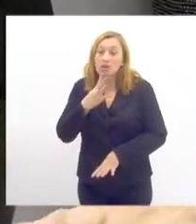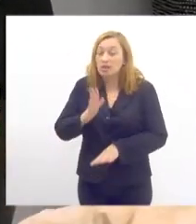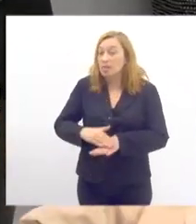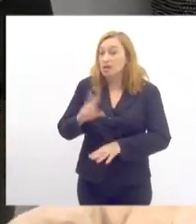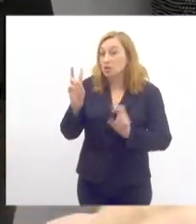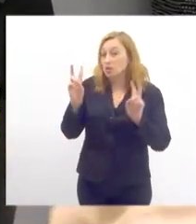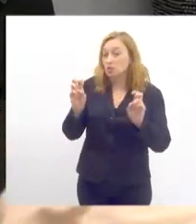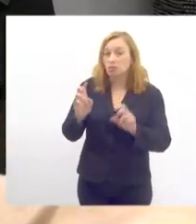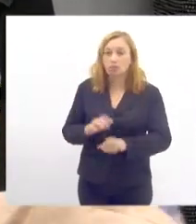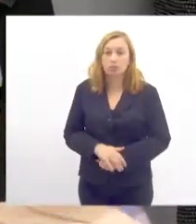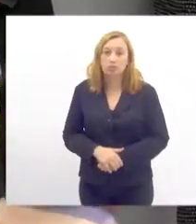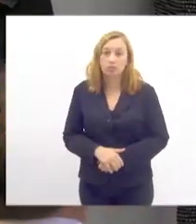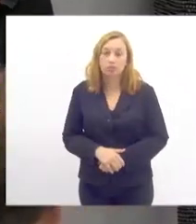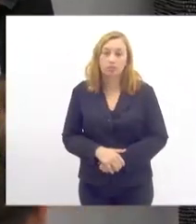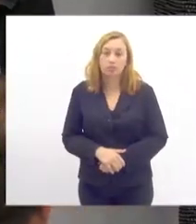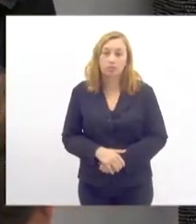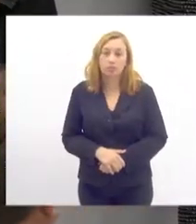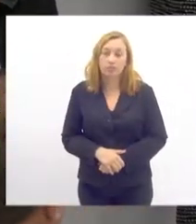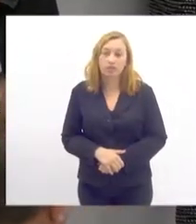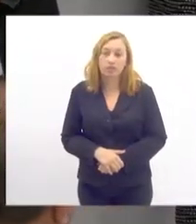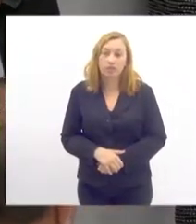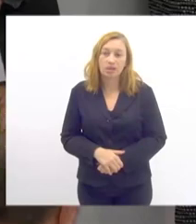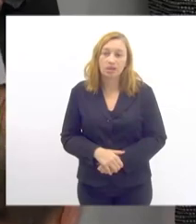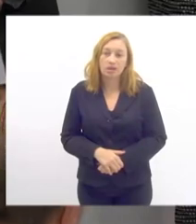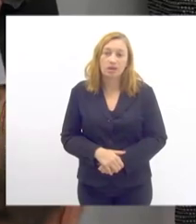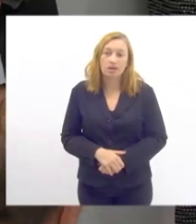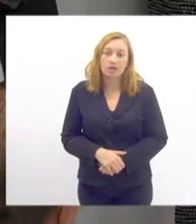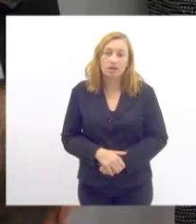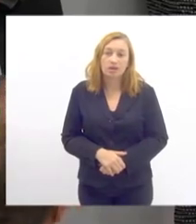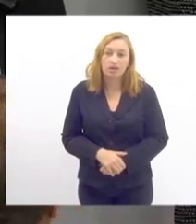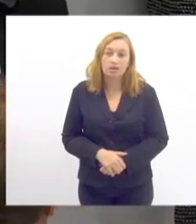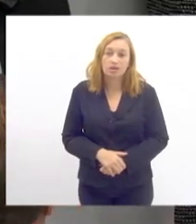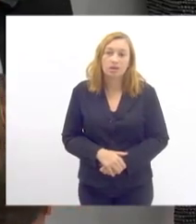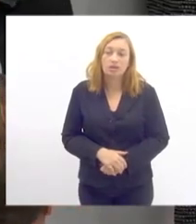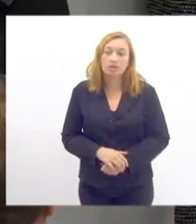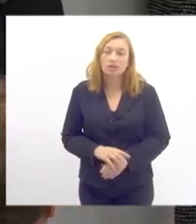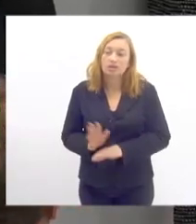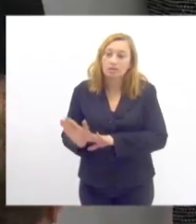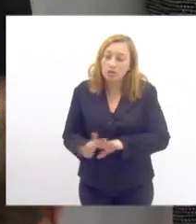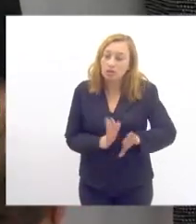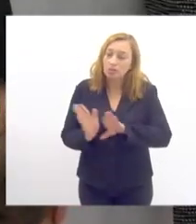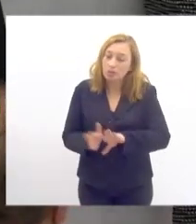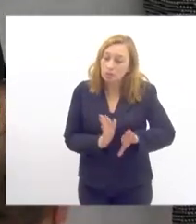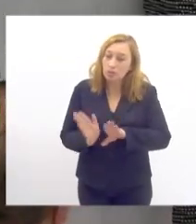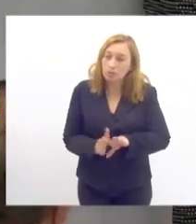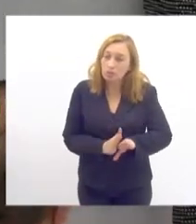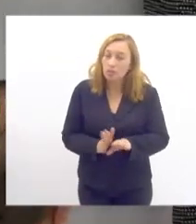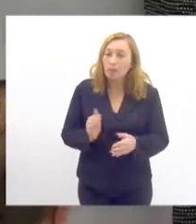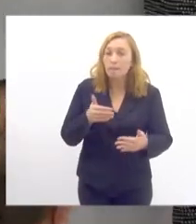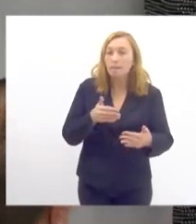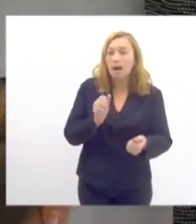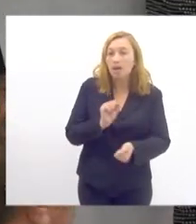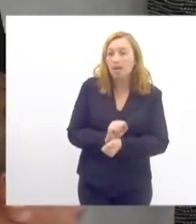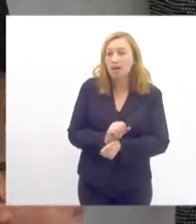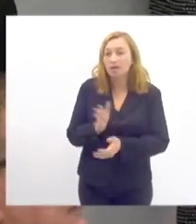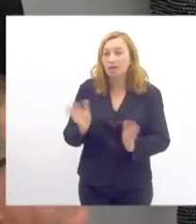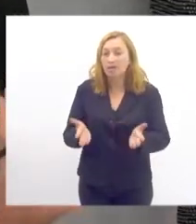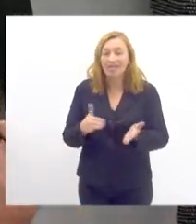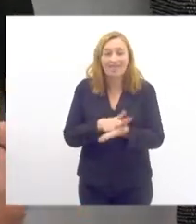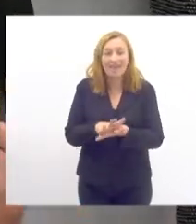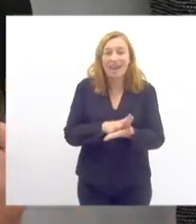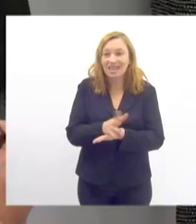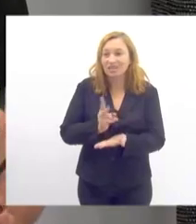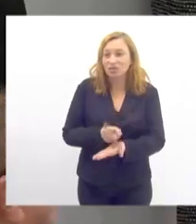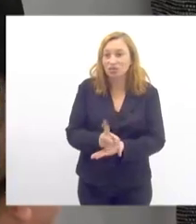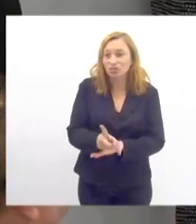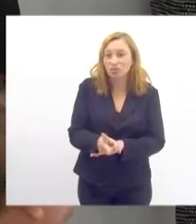causa. Conhecimento da causa. E aí a gente passou, passou, passou. Paramos nesse. Nada andou.